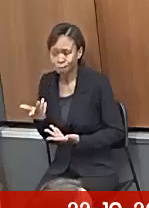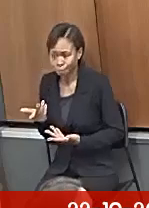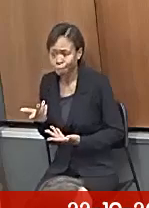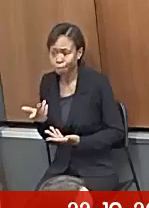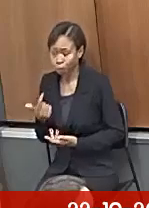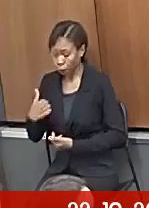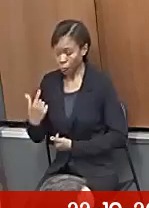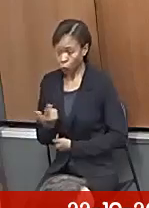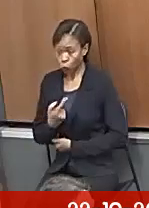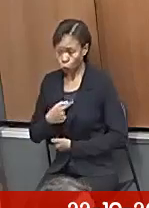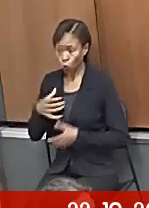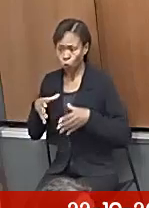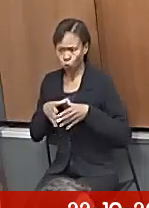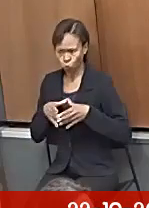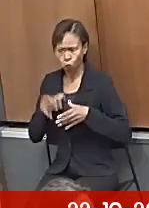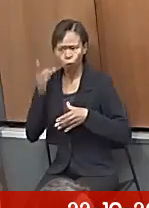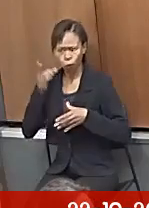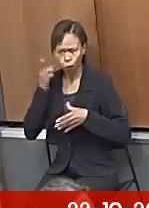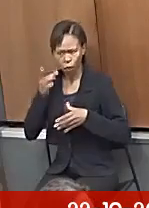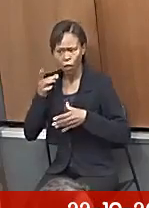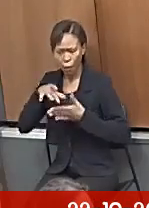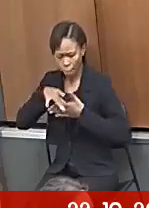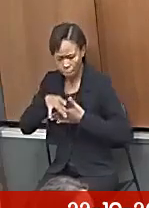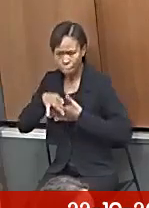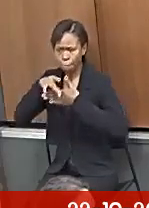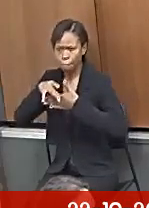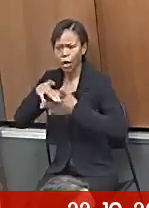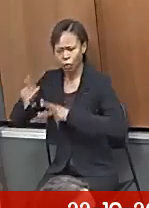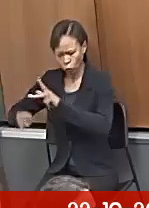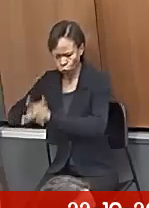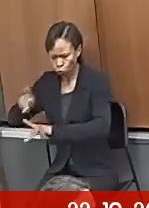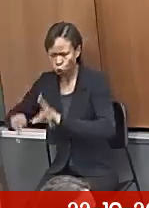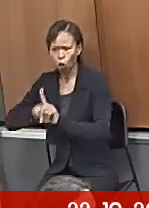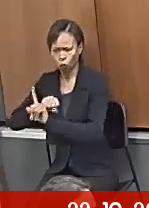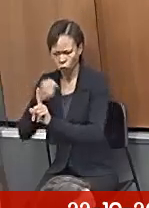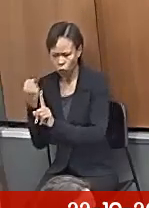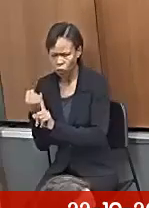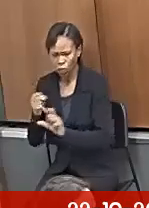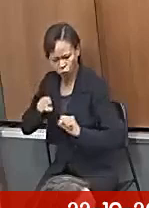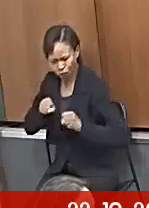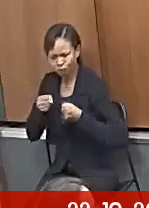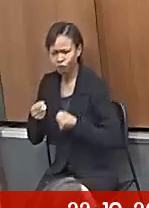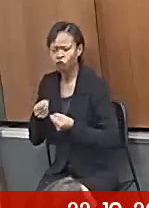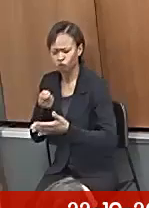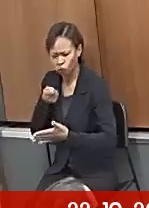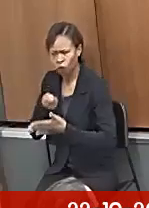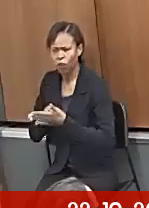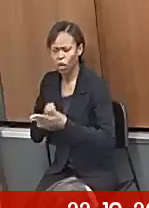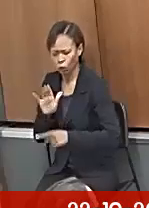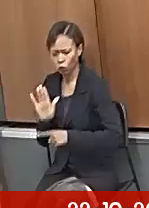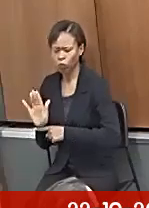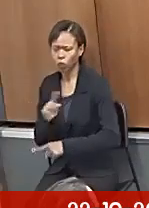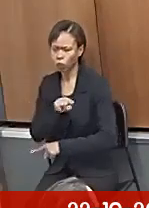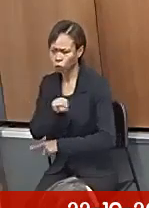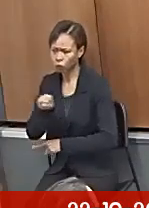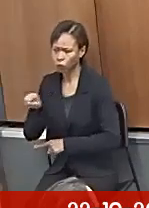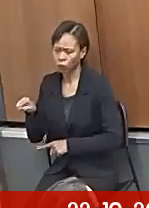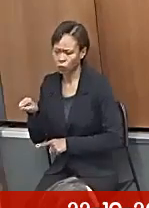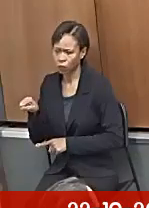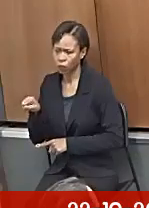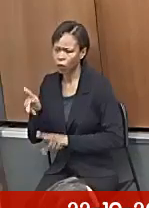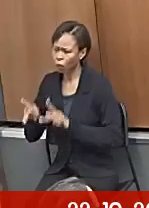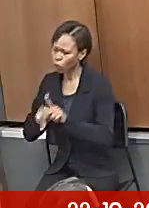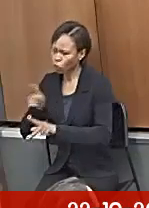como representantes do povo, fomos eleitos aqui. Estamos aqui para defendê-los. E tenham vocês todos,